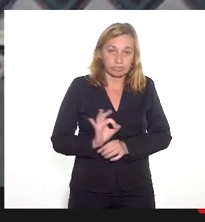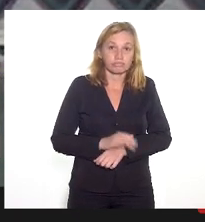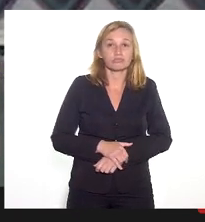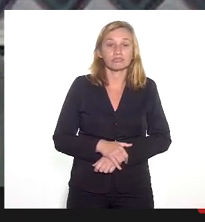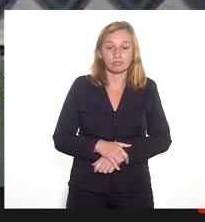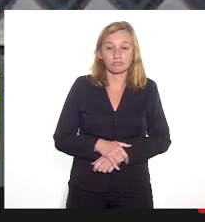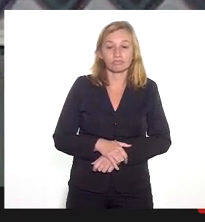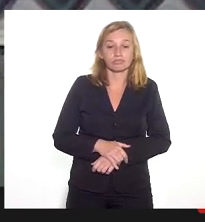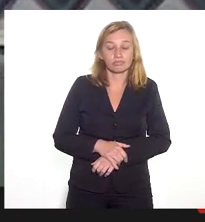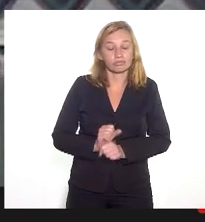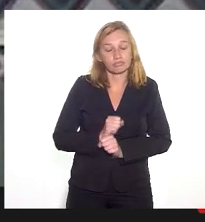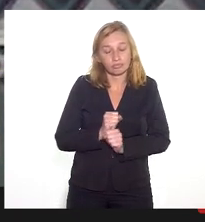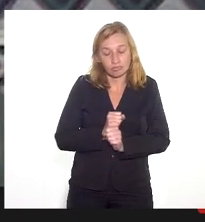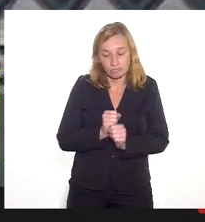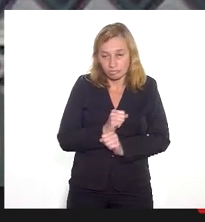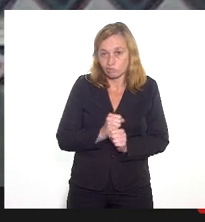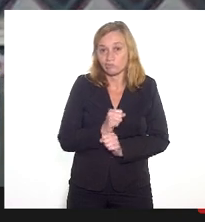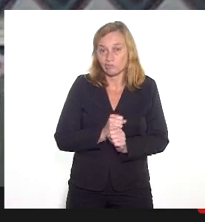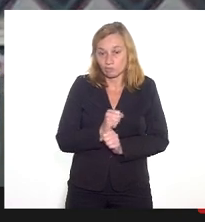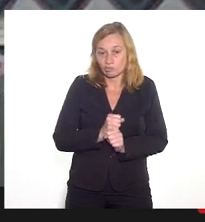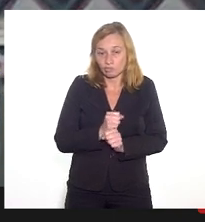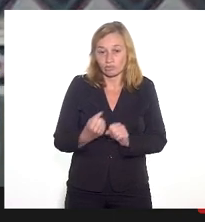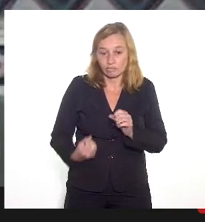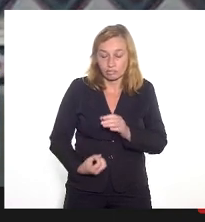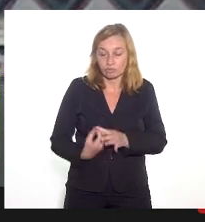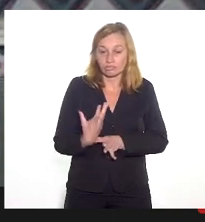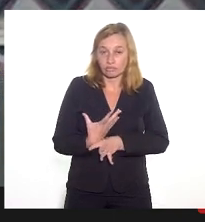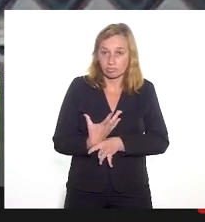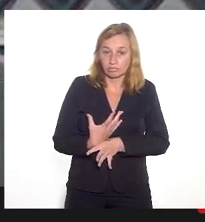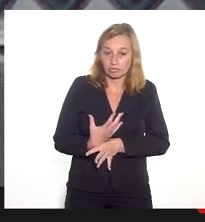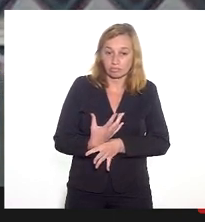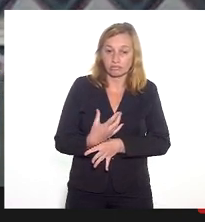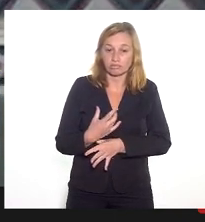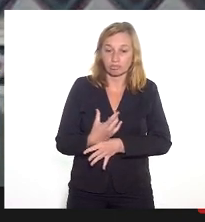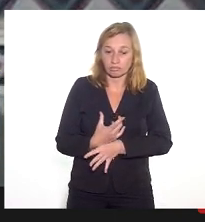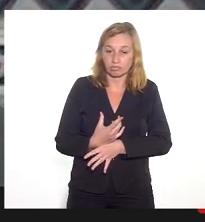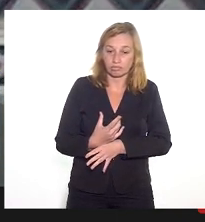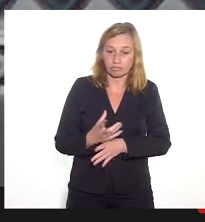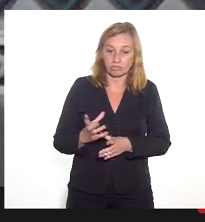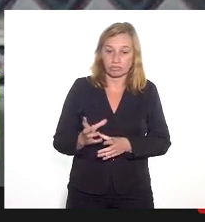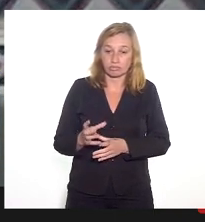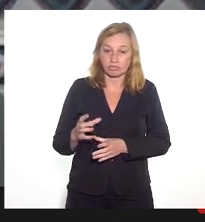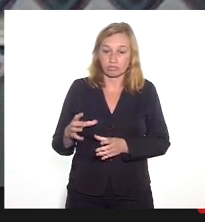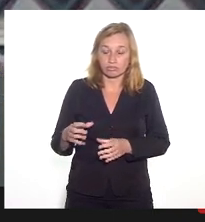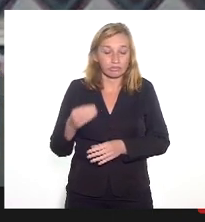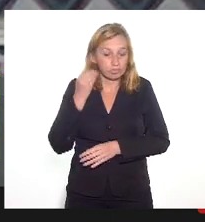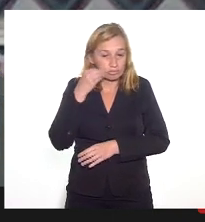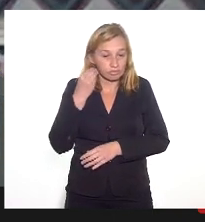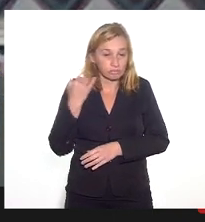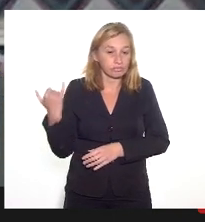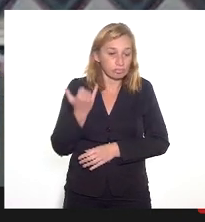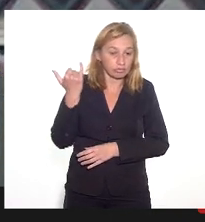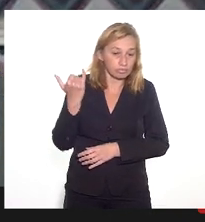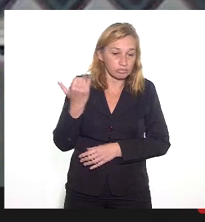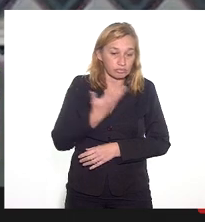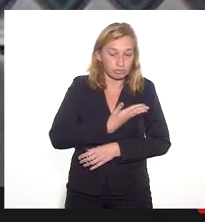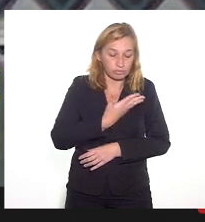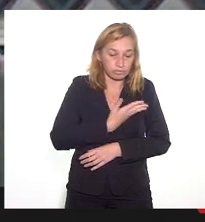que há muito tempo, né, vem construindo, tem um acúmulo muito importante, companheiros e